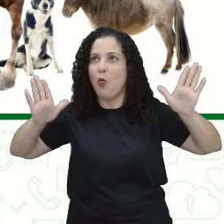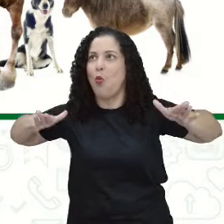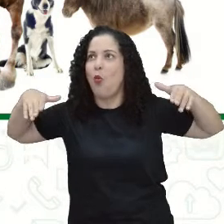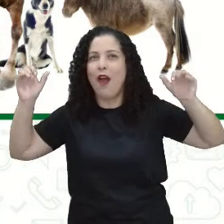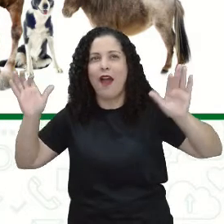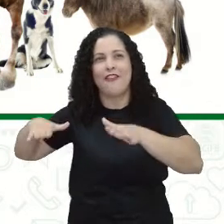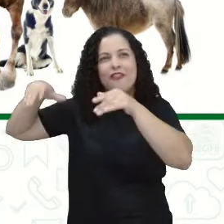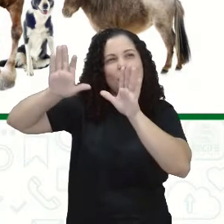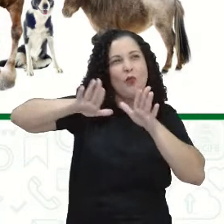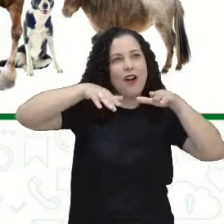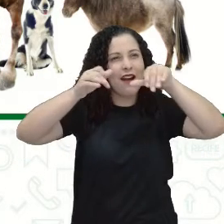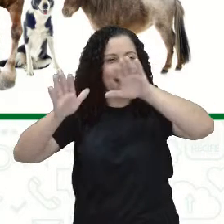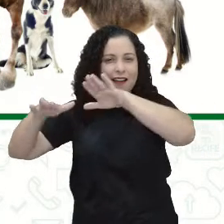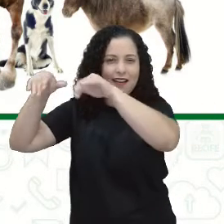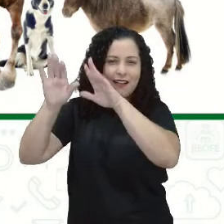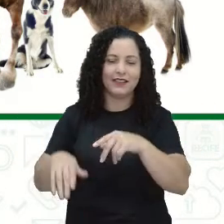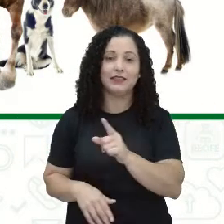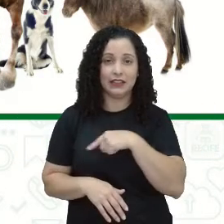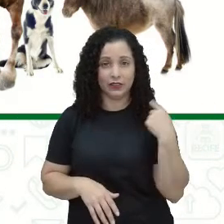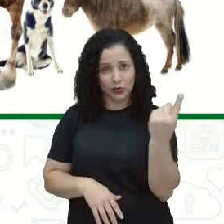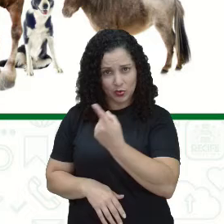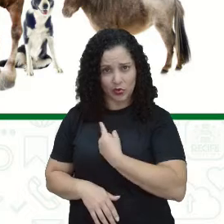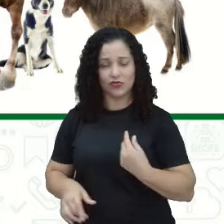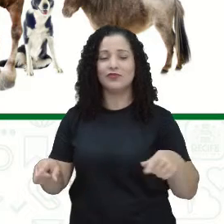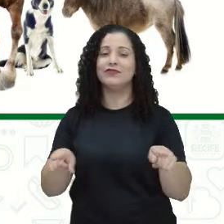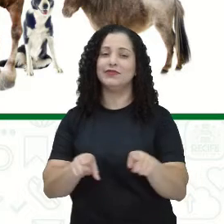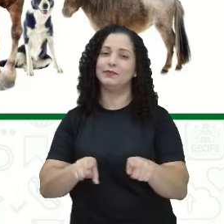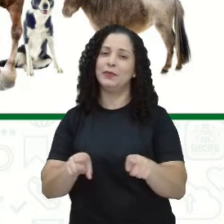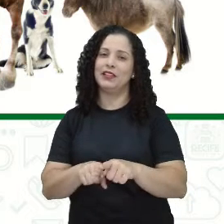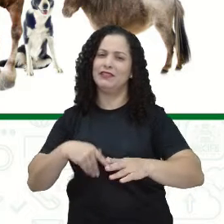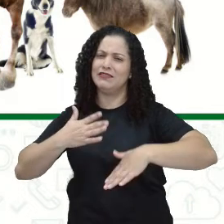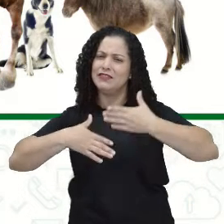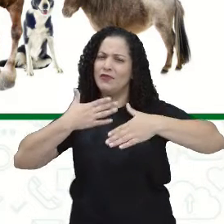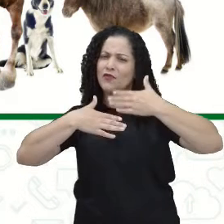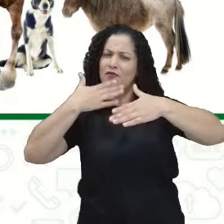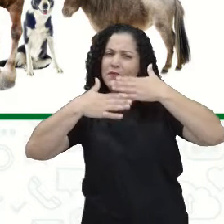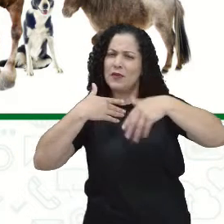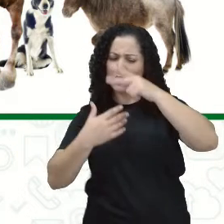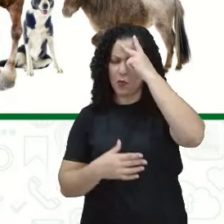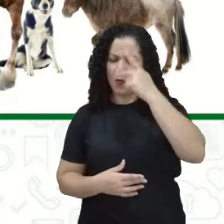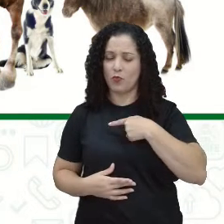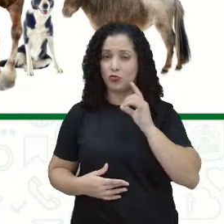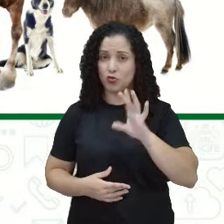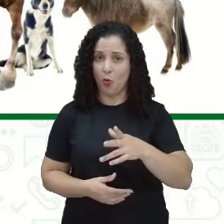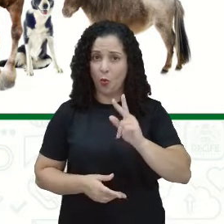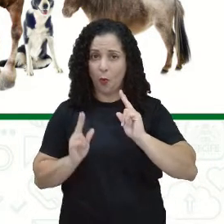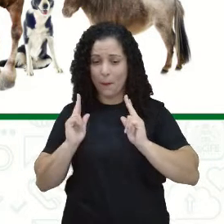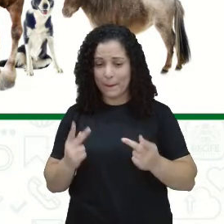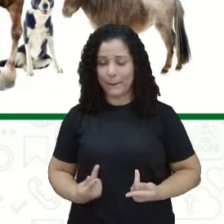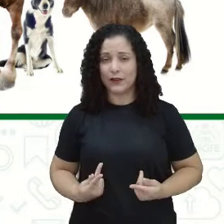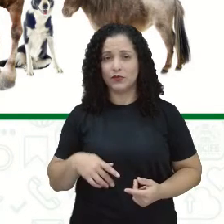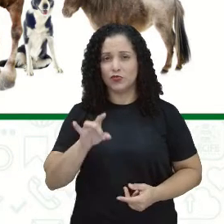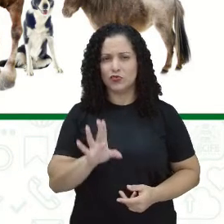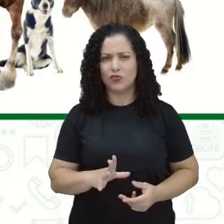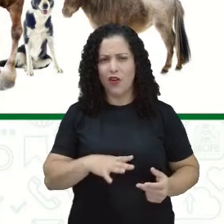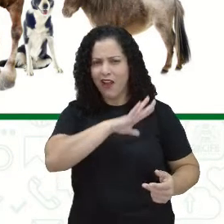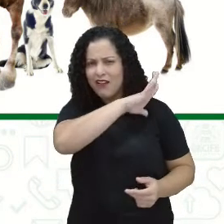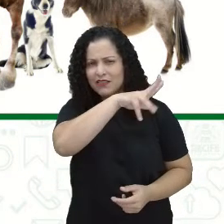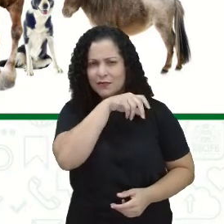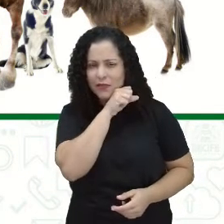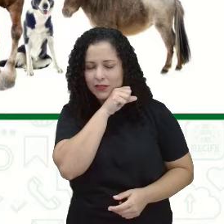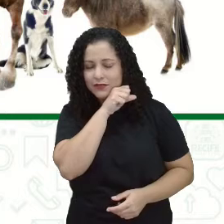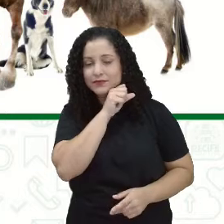voar. Nós também, que a gente às vezes pensa nessa etapa de desenvolvimento somente para nós, humanos, ou só para os mamíferos, já que a gente